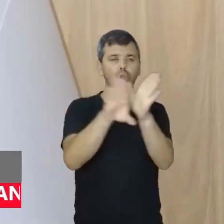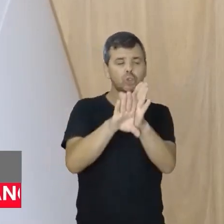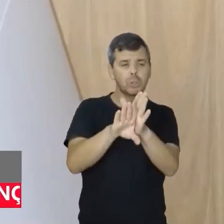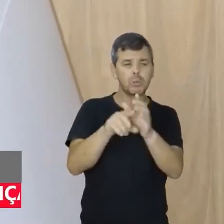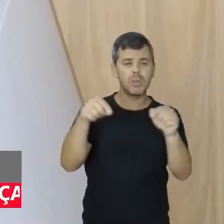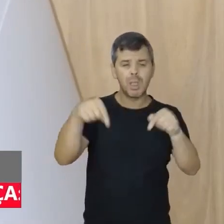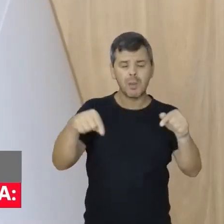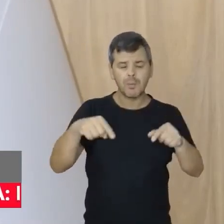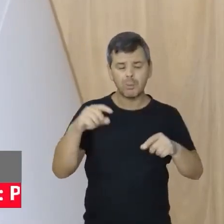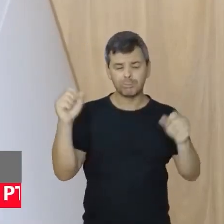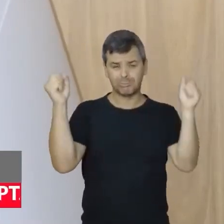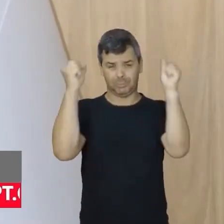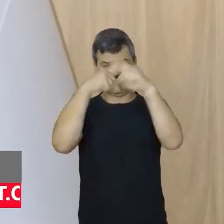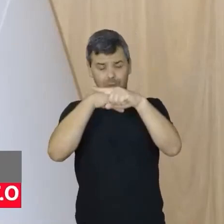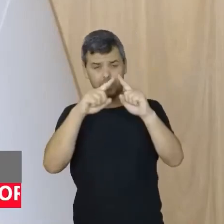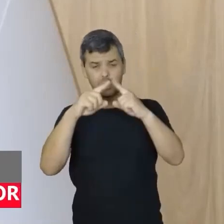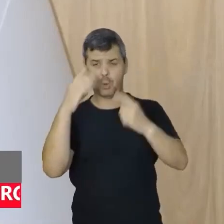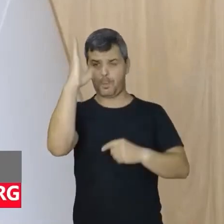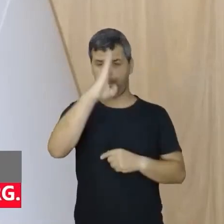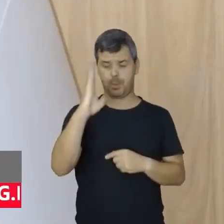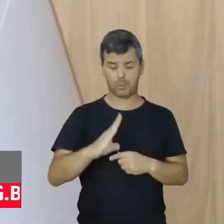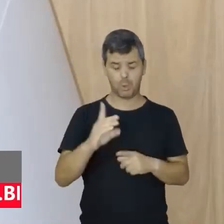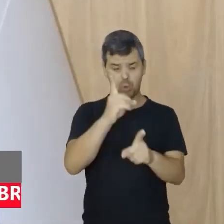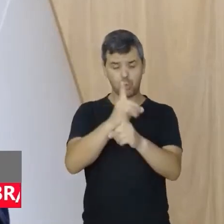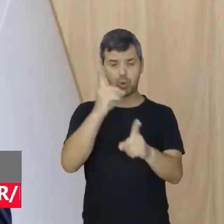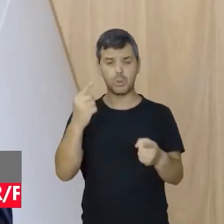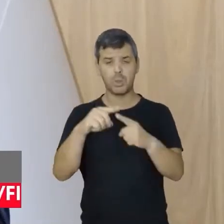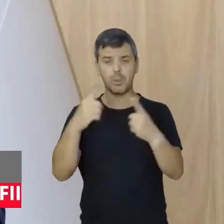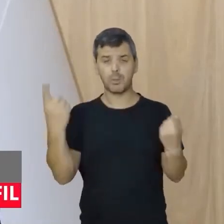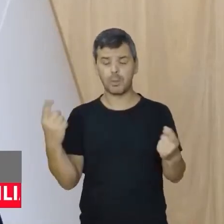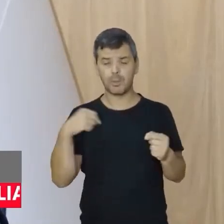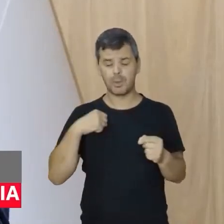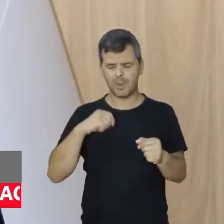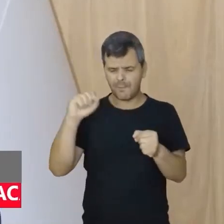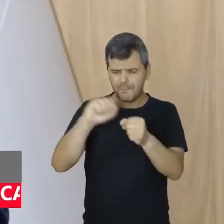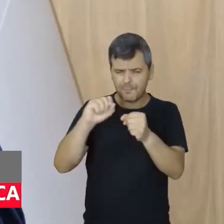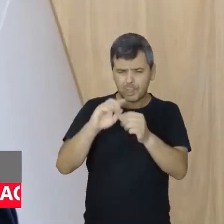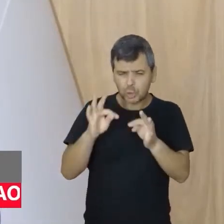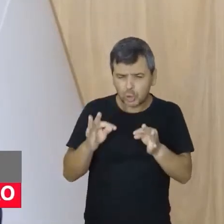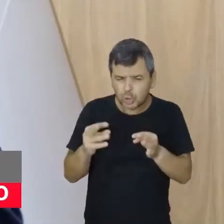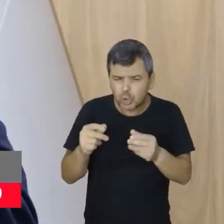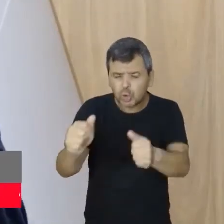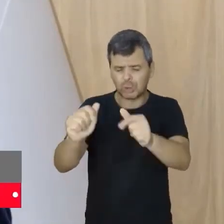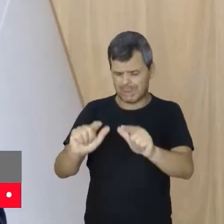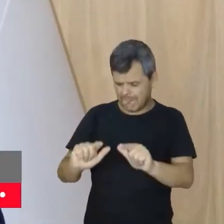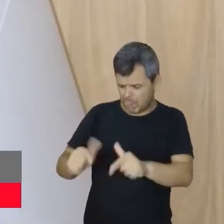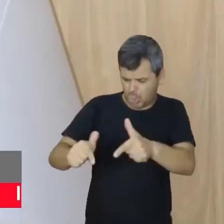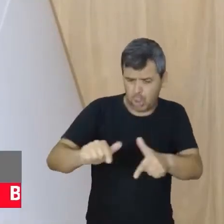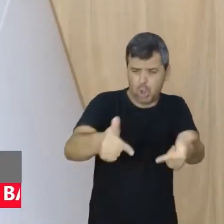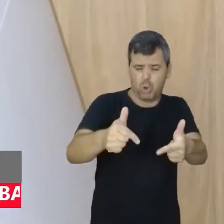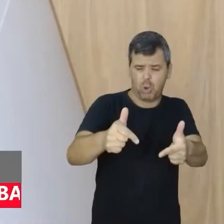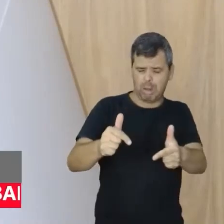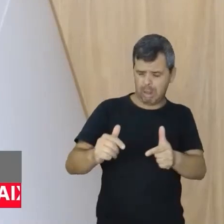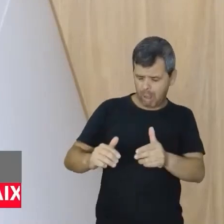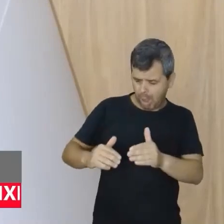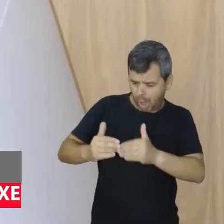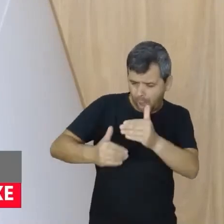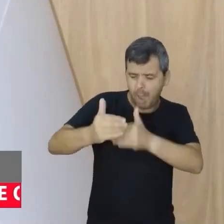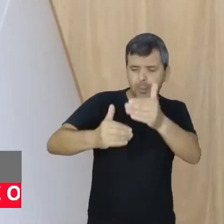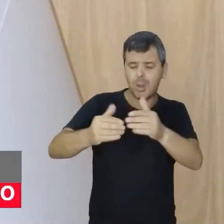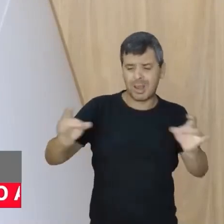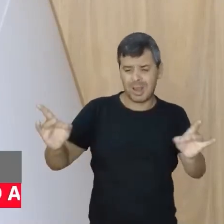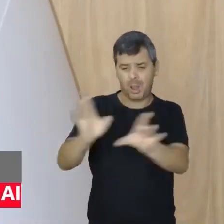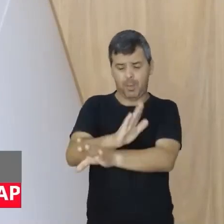nesse momento tão difícil que o Brasil se encontra, depois de termos feito toda aquela luta, toda aquela caminhada de erradicação da